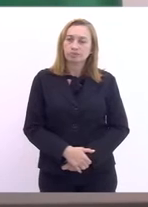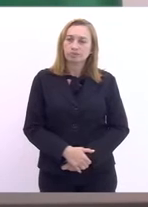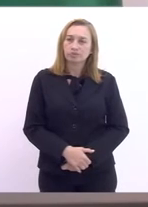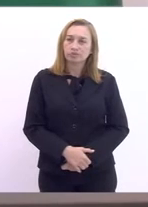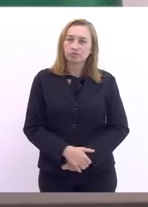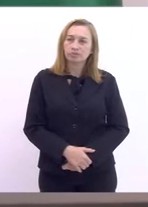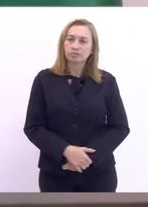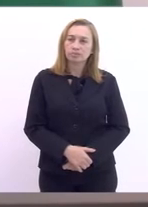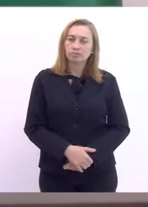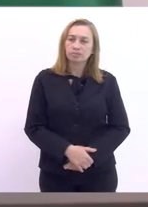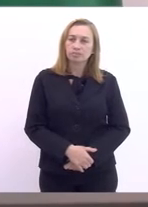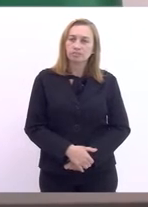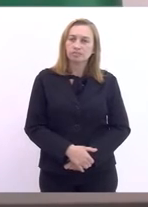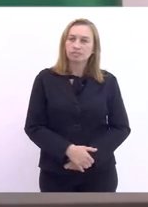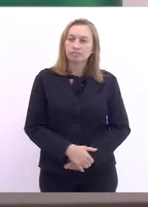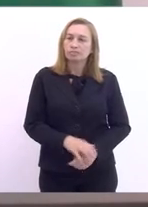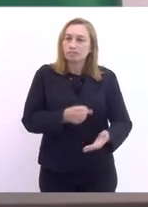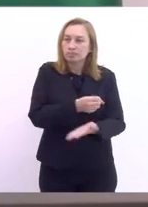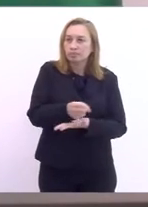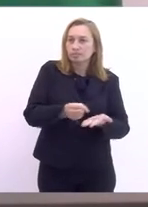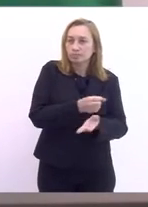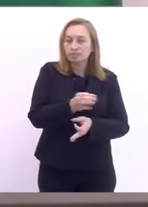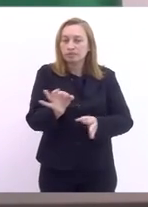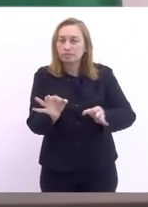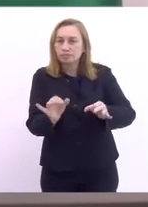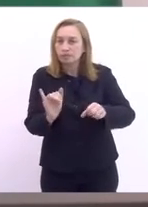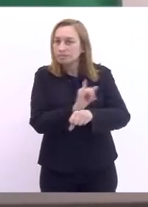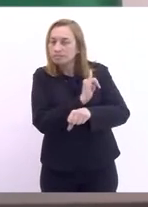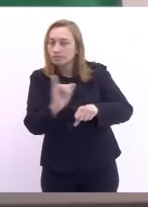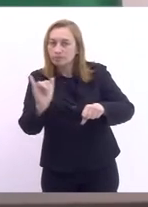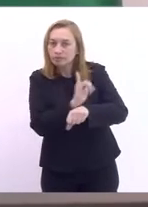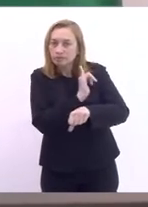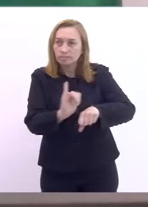No eixo estratégico de infraestrutura,